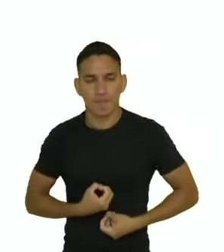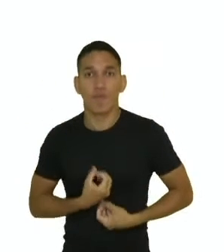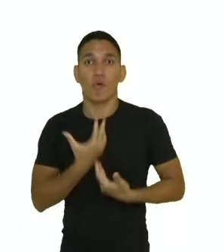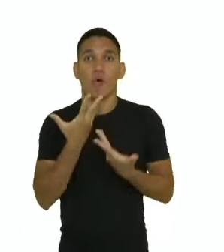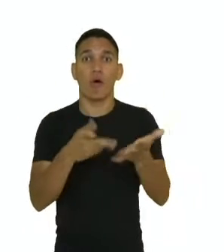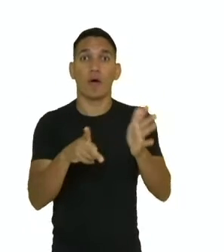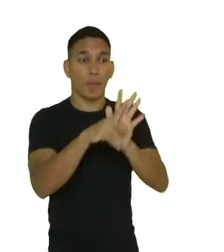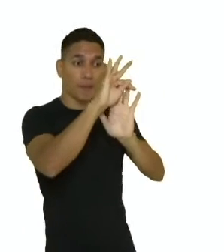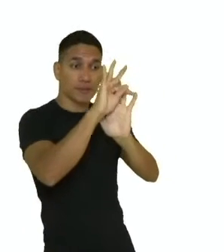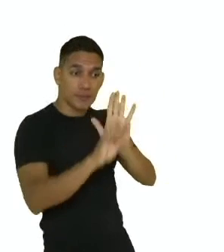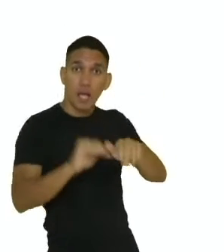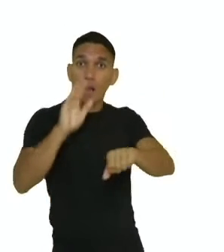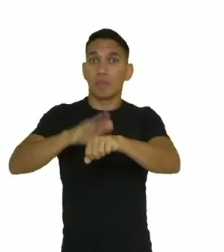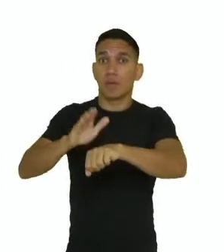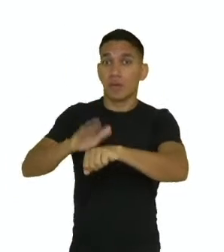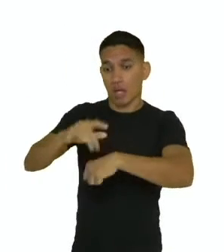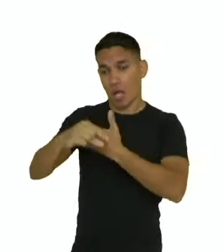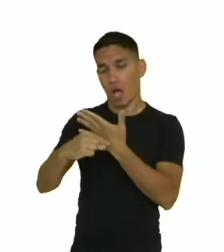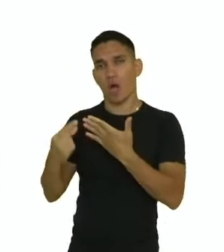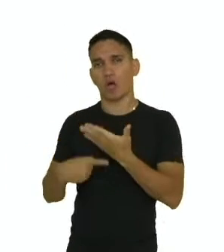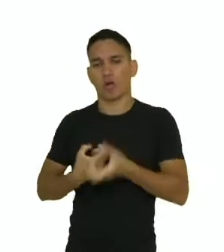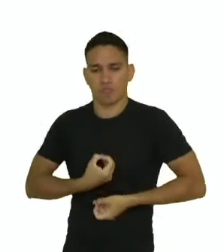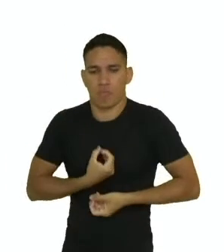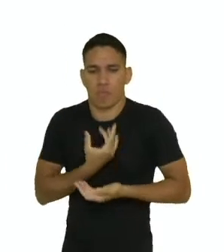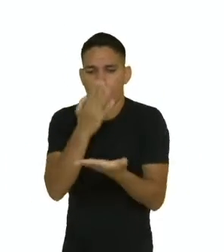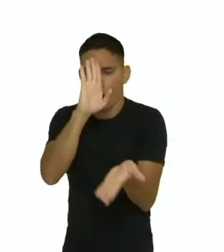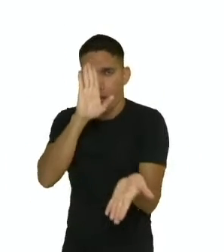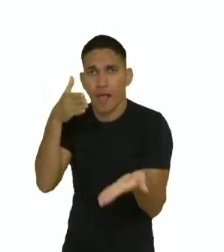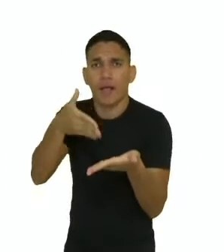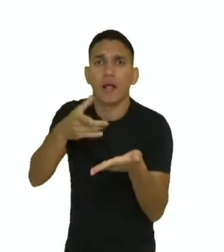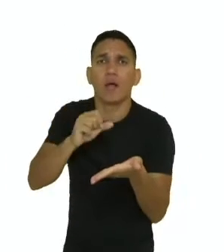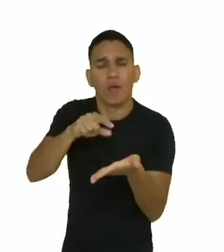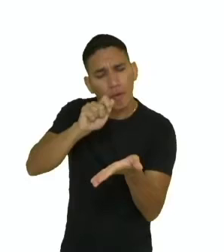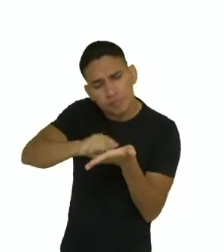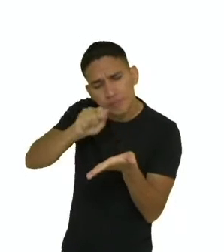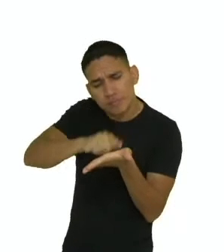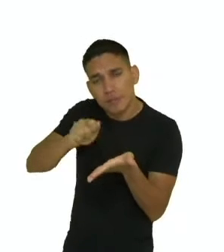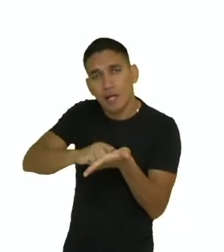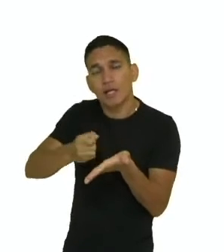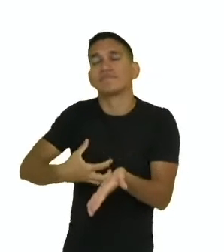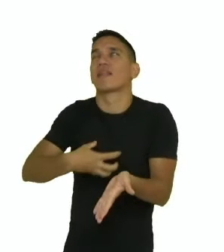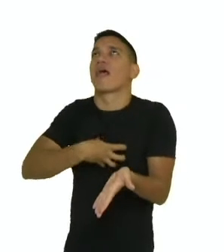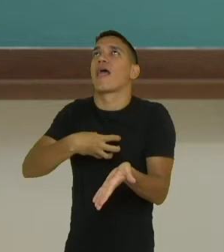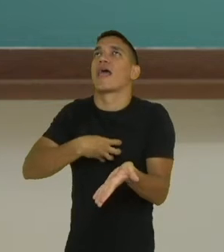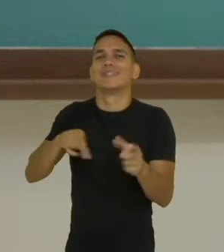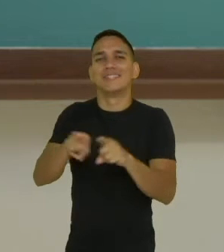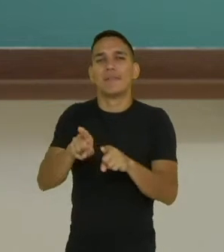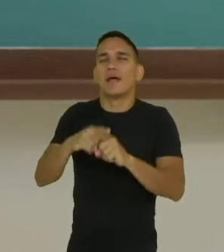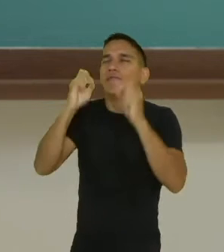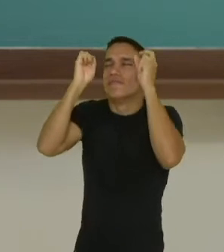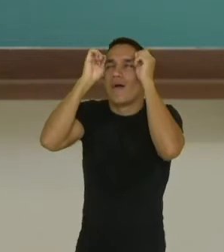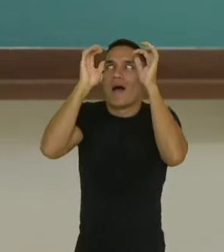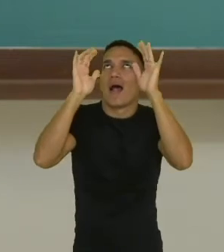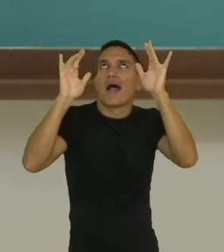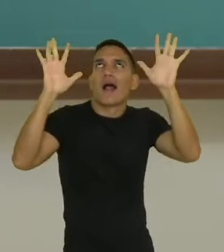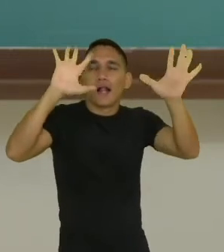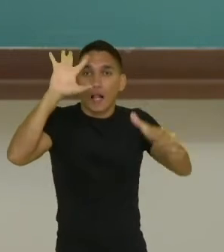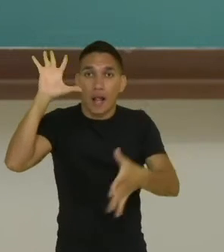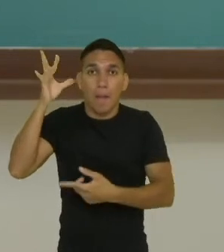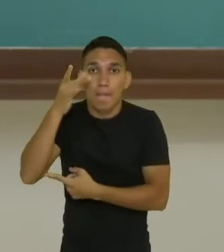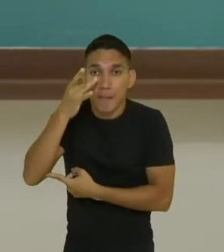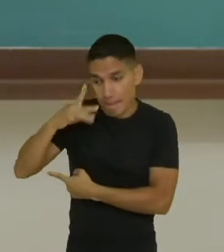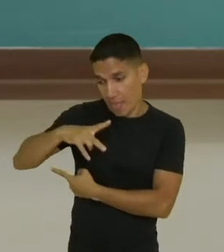texto onde o autor expressa diretamente sentimentos e visões pessoais. Olha só, a